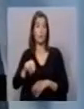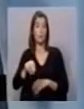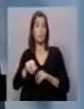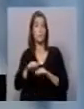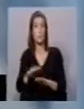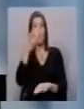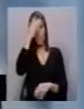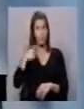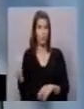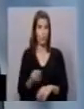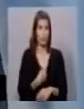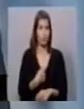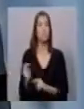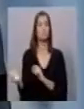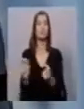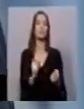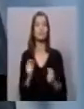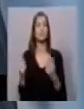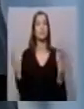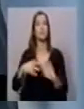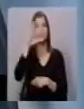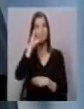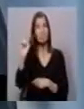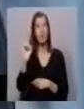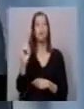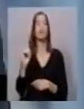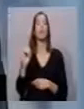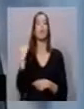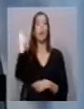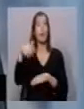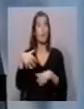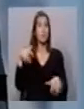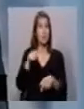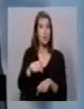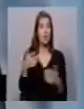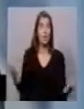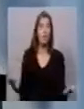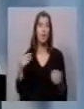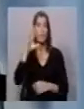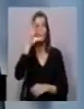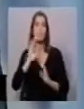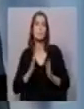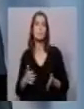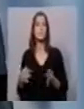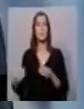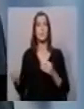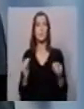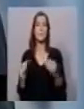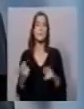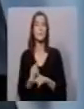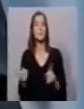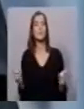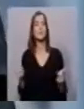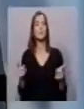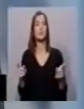num quadro em que se vai discutir o Orçamento de Estado na Assembleia da República, é fundamental que o Governo tenha uma outra maleabilidade para ouvir os